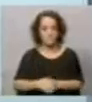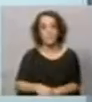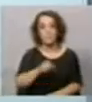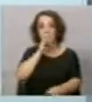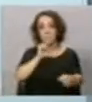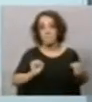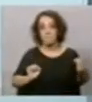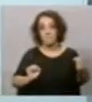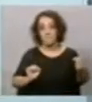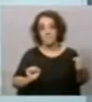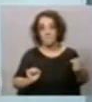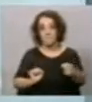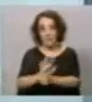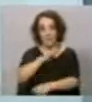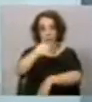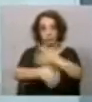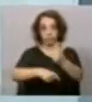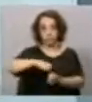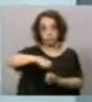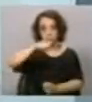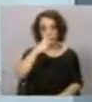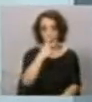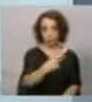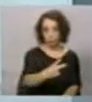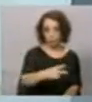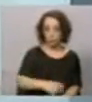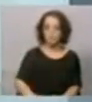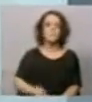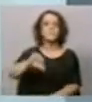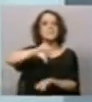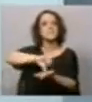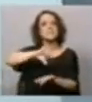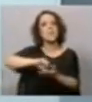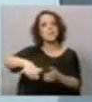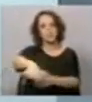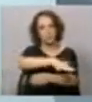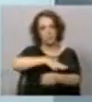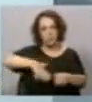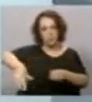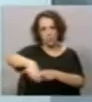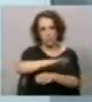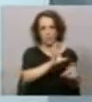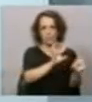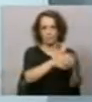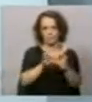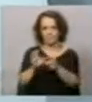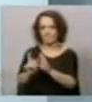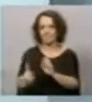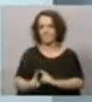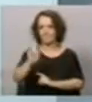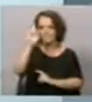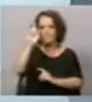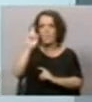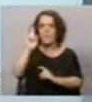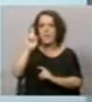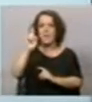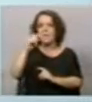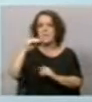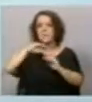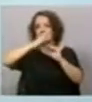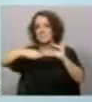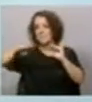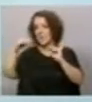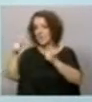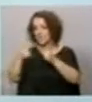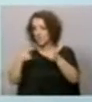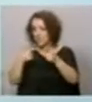marítima até 2 metros. Quanto à zona centro, a zona centro vai se dividir em duas zonas, a norte do sistema Mundo Junto Estrela, vamos ter períodos de céu